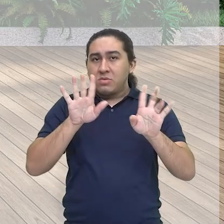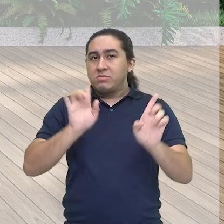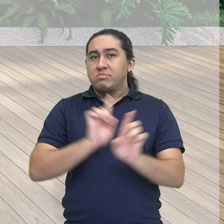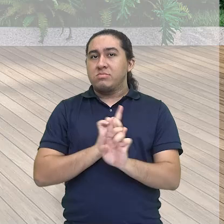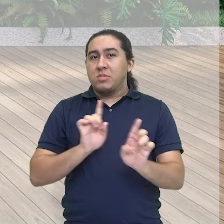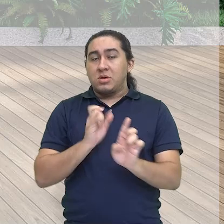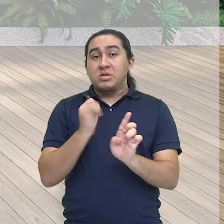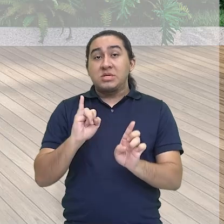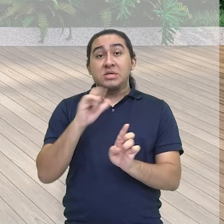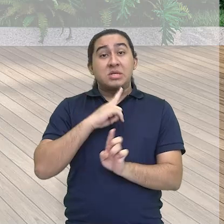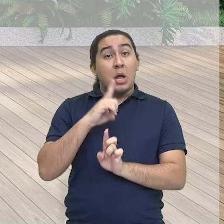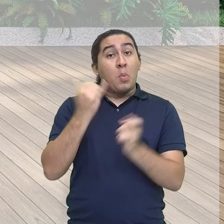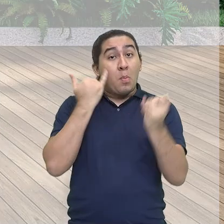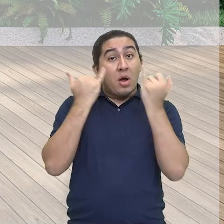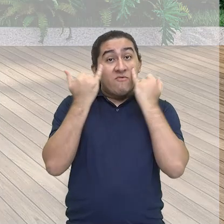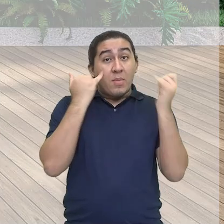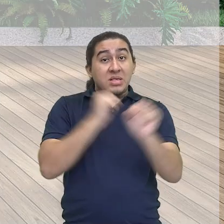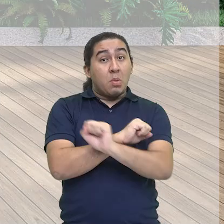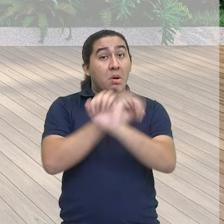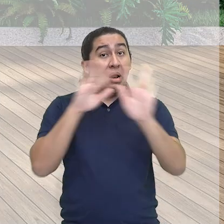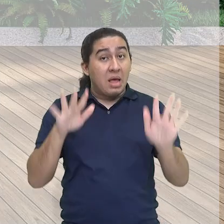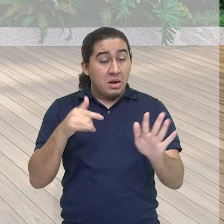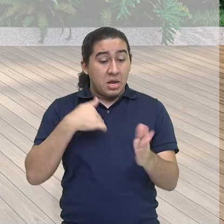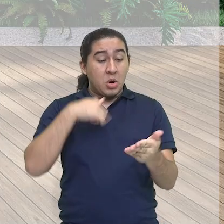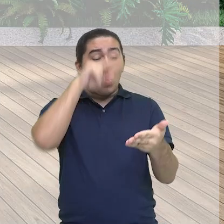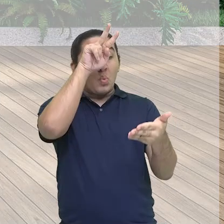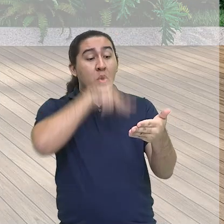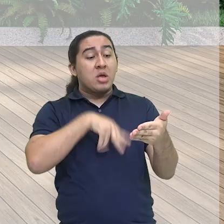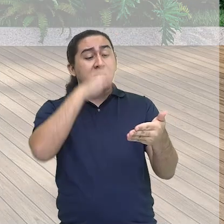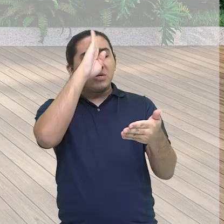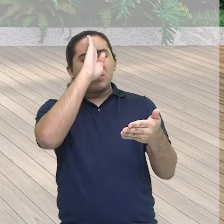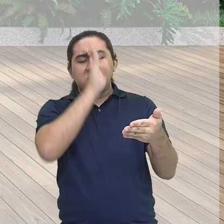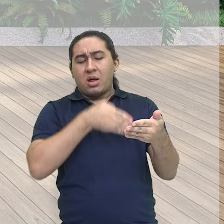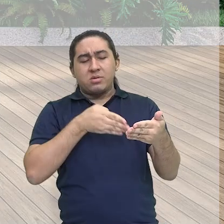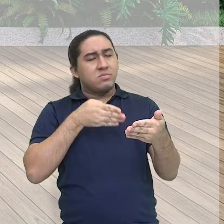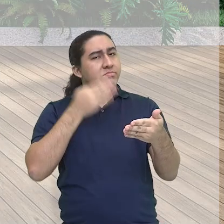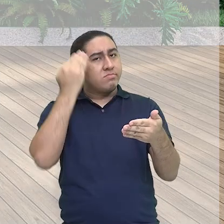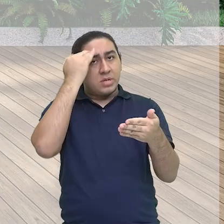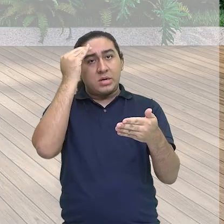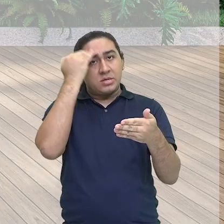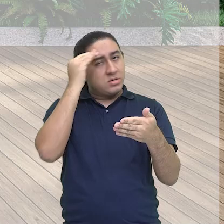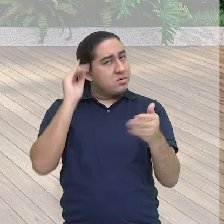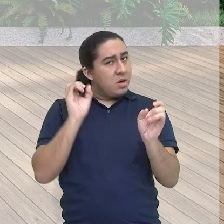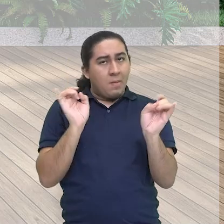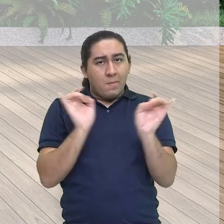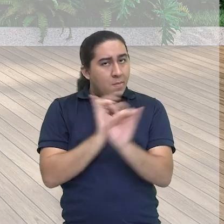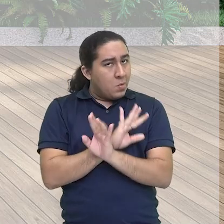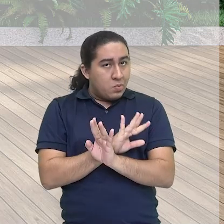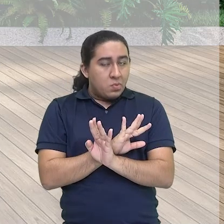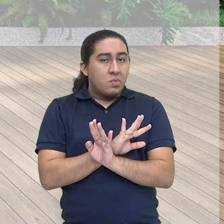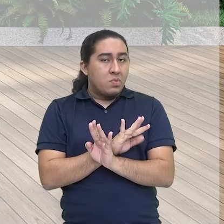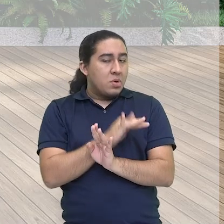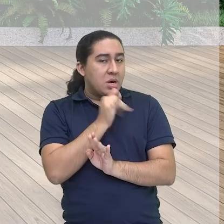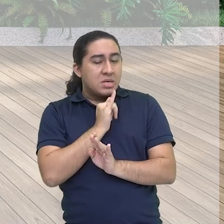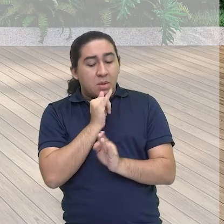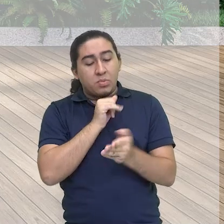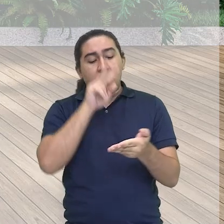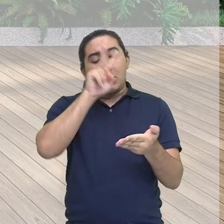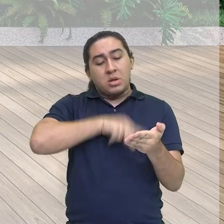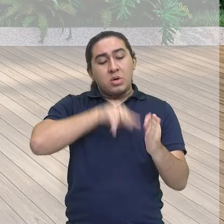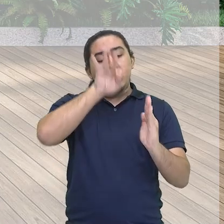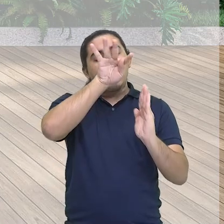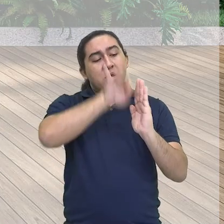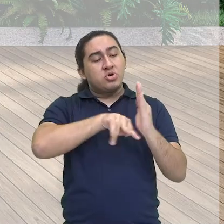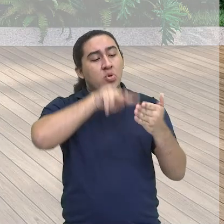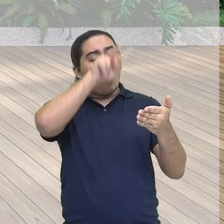informação está explícita, eu vou ler o texto e vai estar lá escrito. né? Eu vou fazer a leitura e